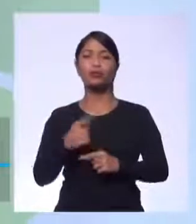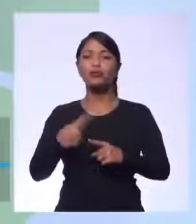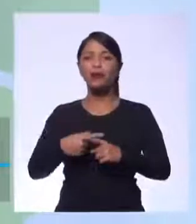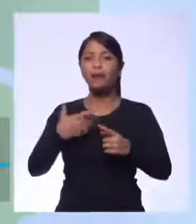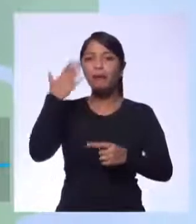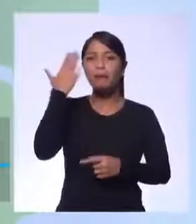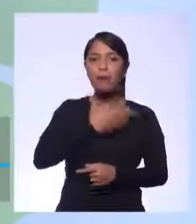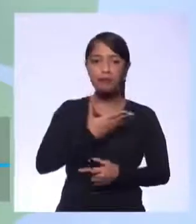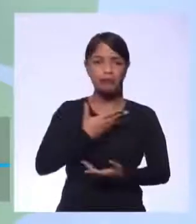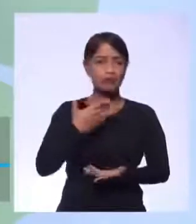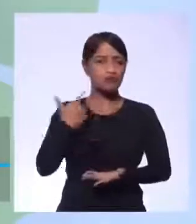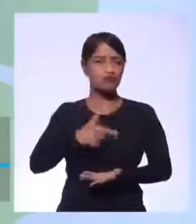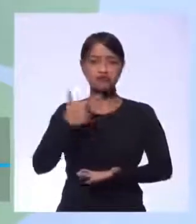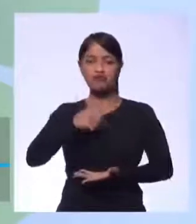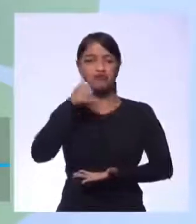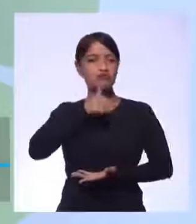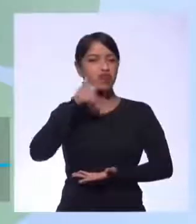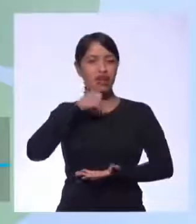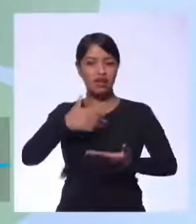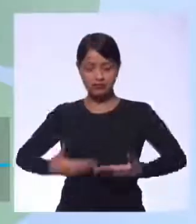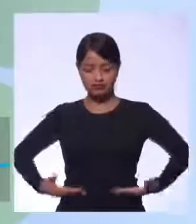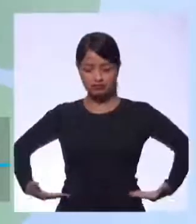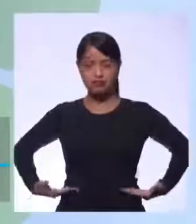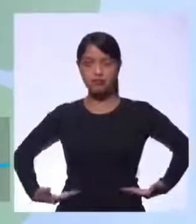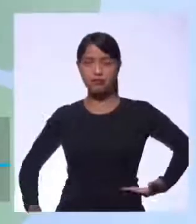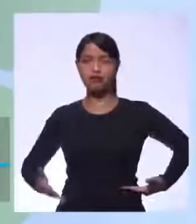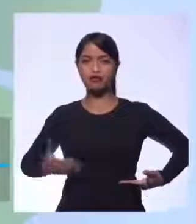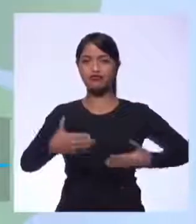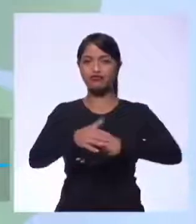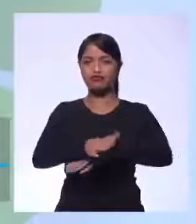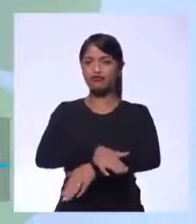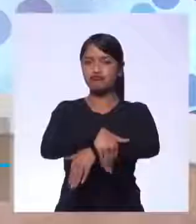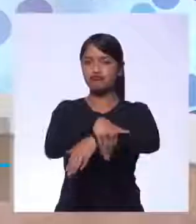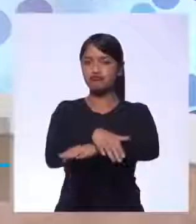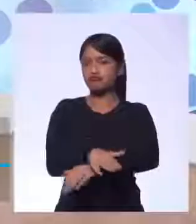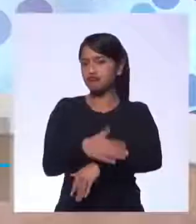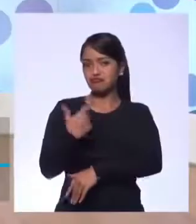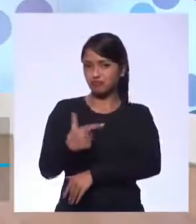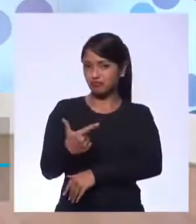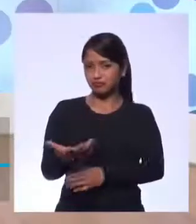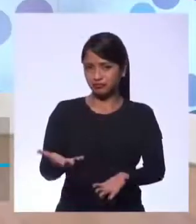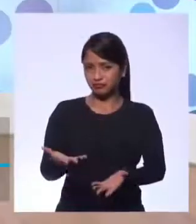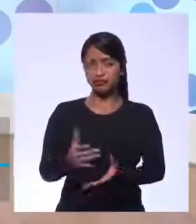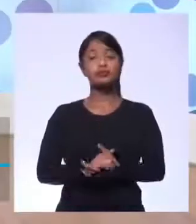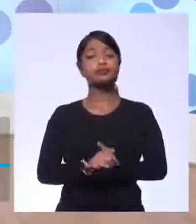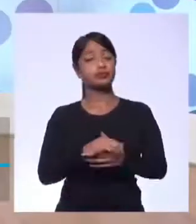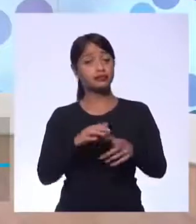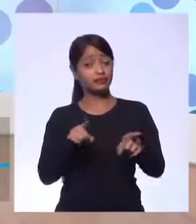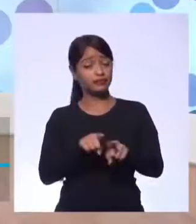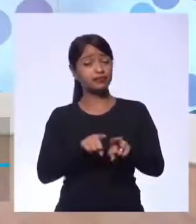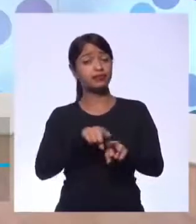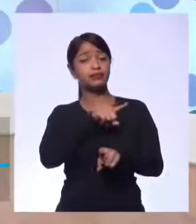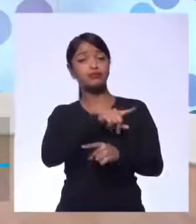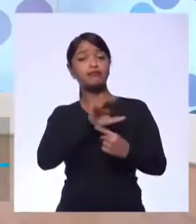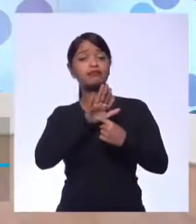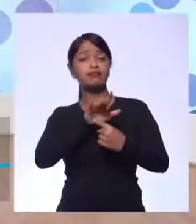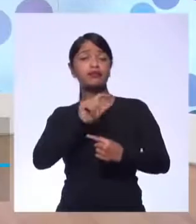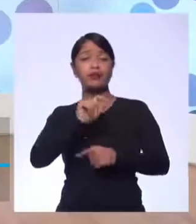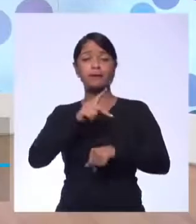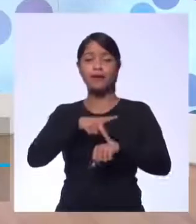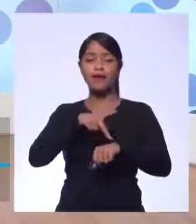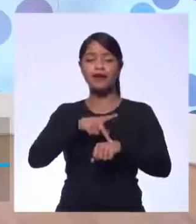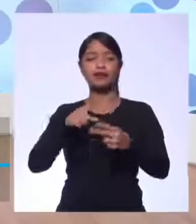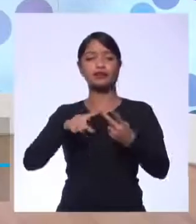a gente não tem ali alguém que vai para a ponta. Mas ela faz uma referência à pedra, ao sol. Isso que eu ia falar. Ela faz